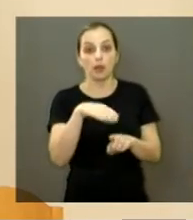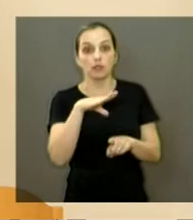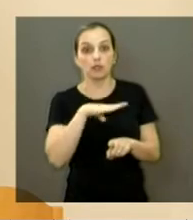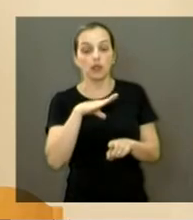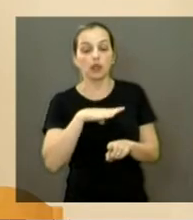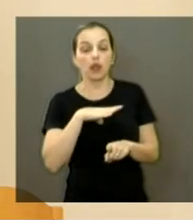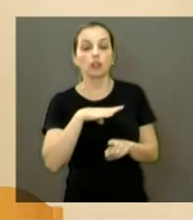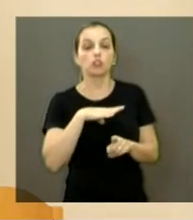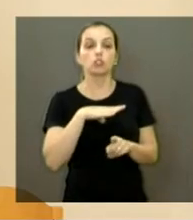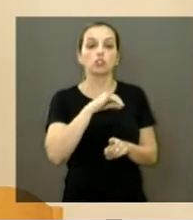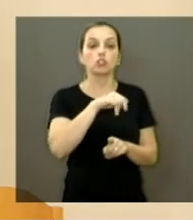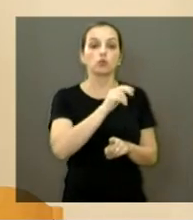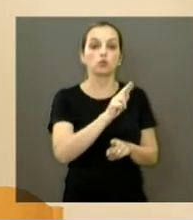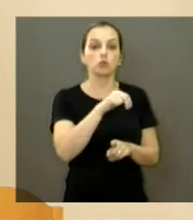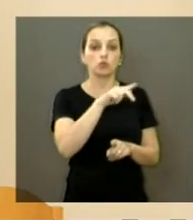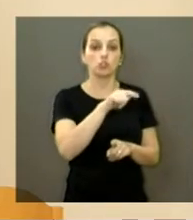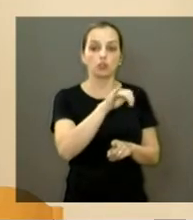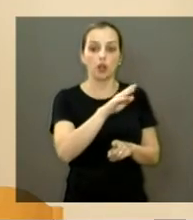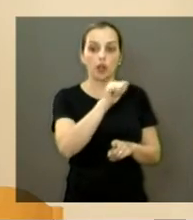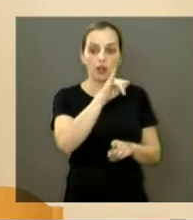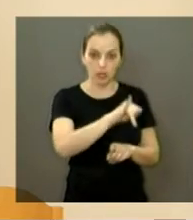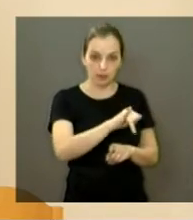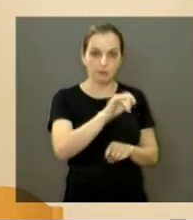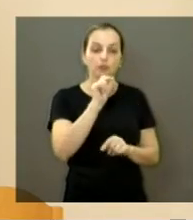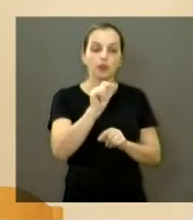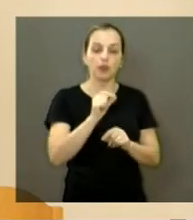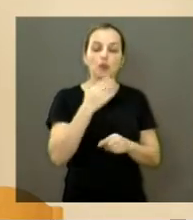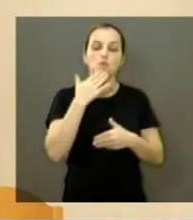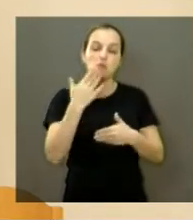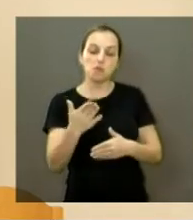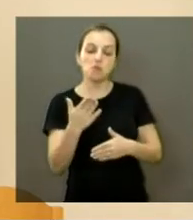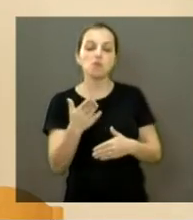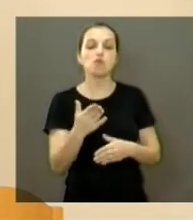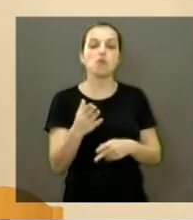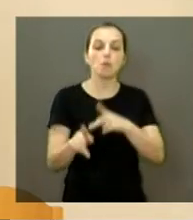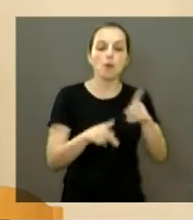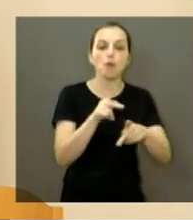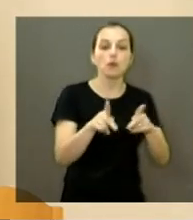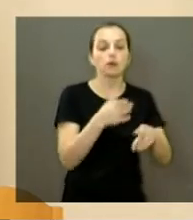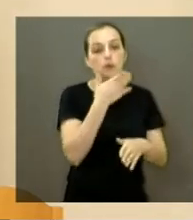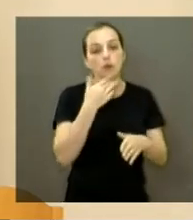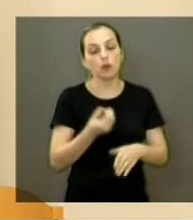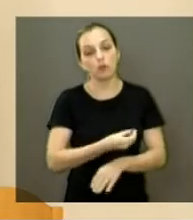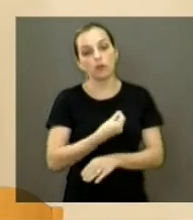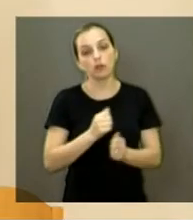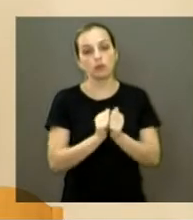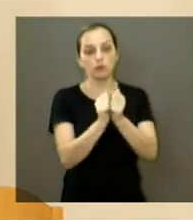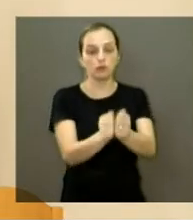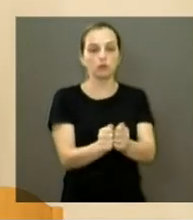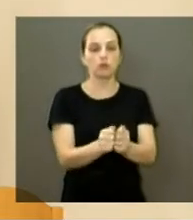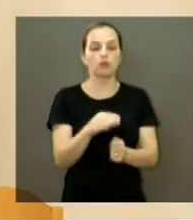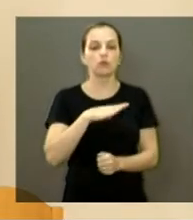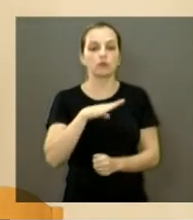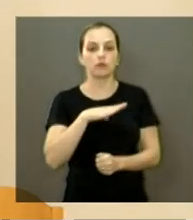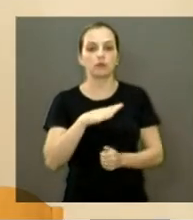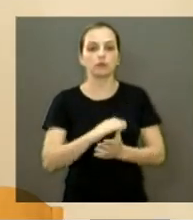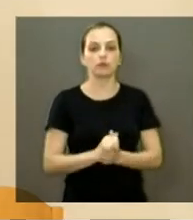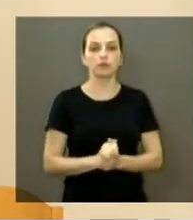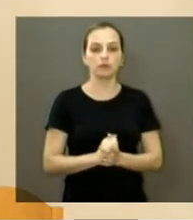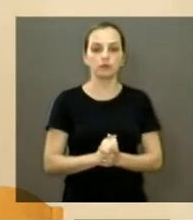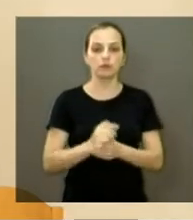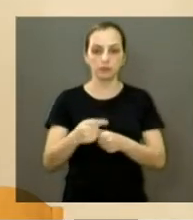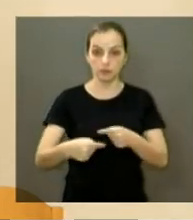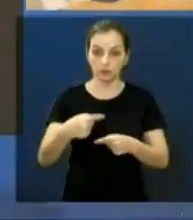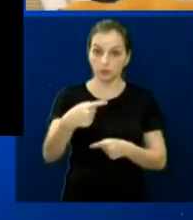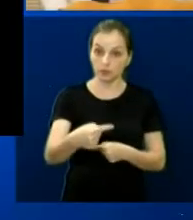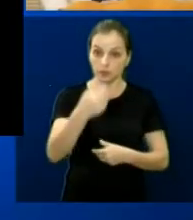todos esses 70 serviços, possibilitando aí o usuário a uma melhor vida junto com a cidade. Próxima foto, nosso